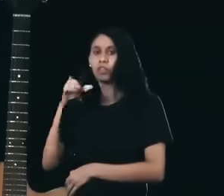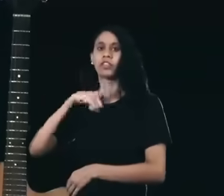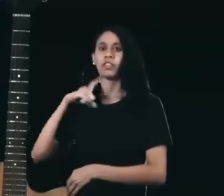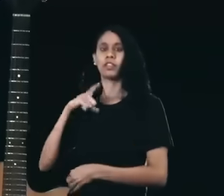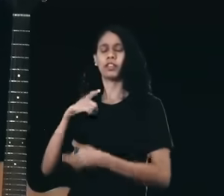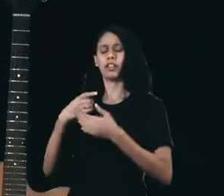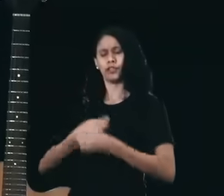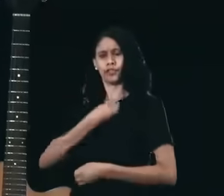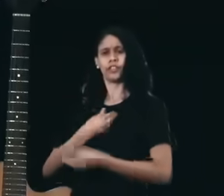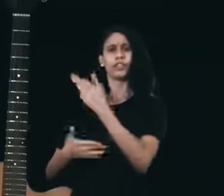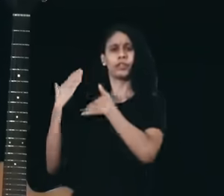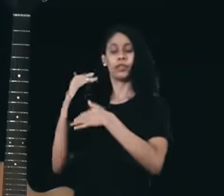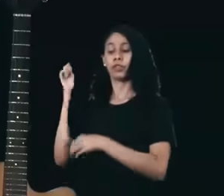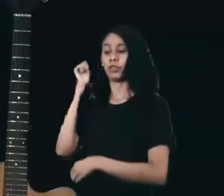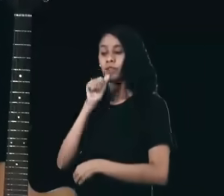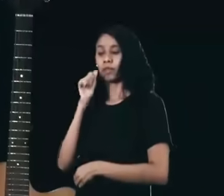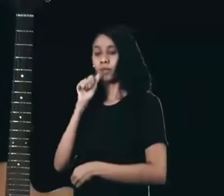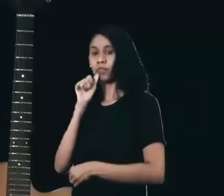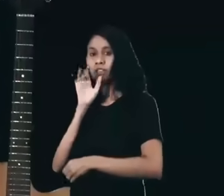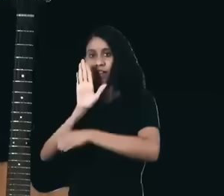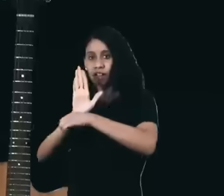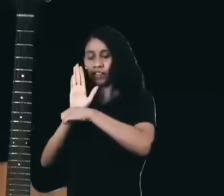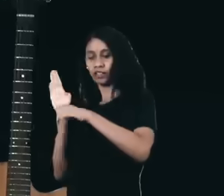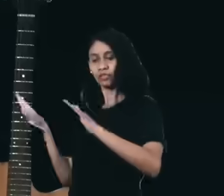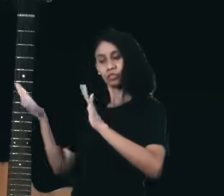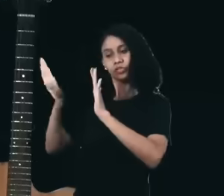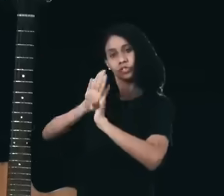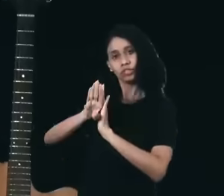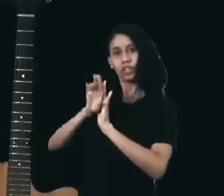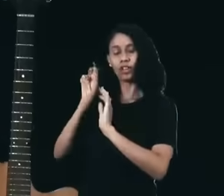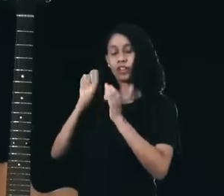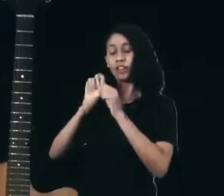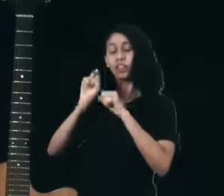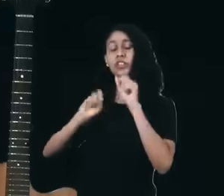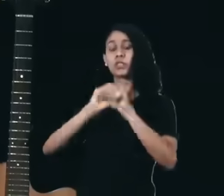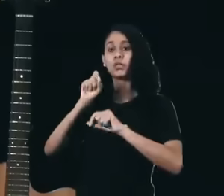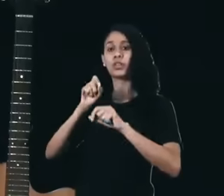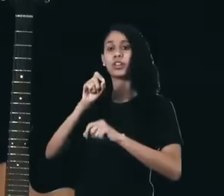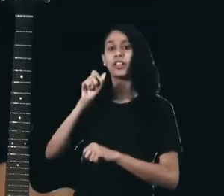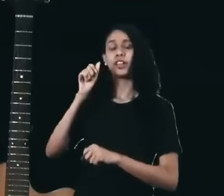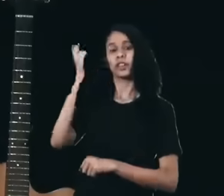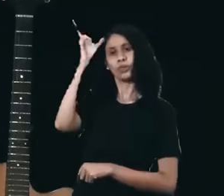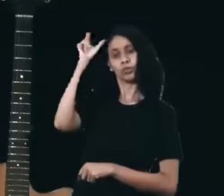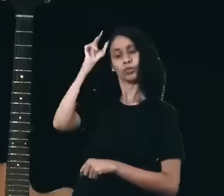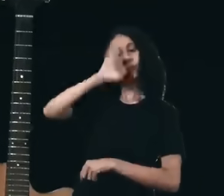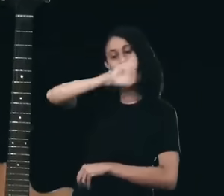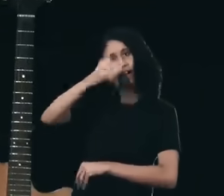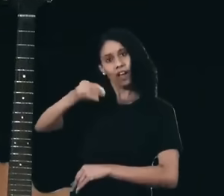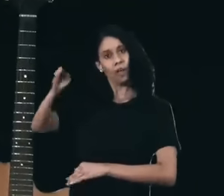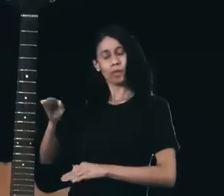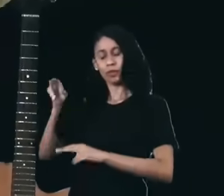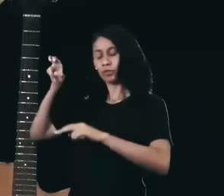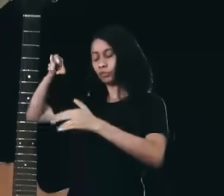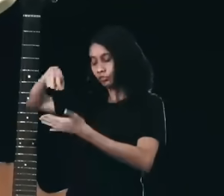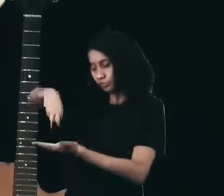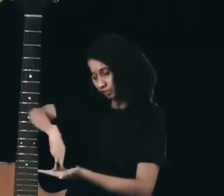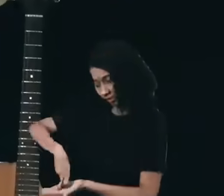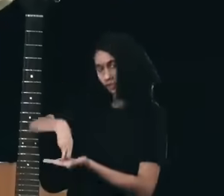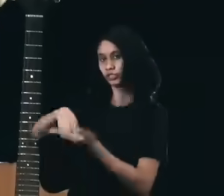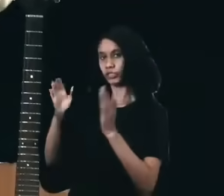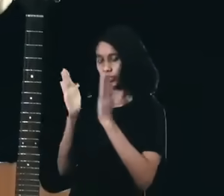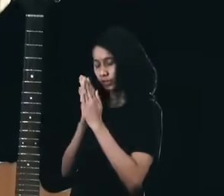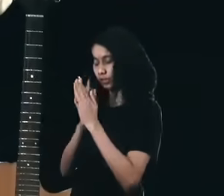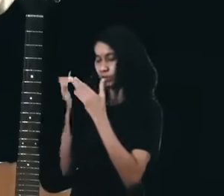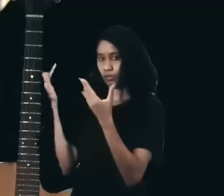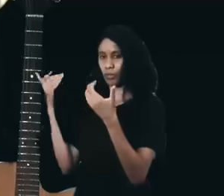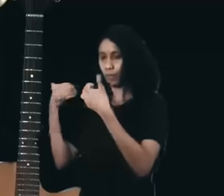quando as mulheres costumavam sair para buscar água, ele fez os camelos se ajoelharem junto ao poço que ficava fora da cidade. Então orou,